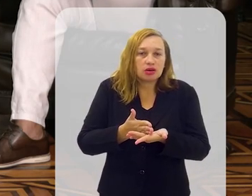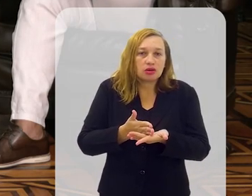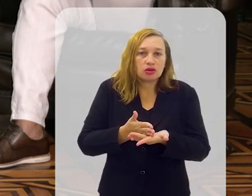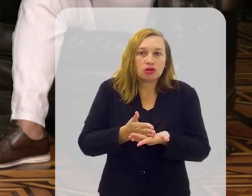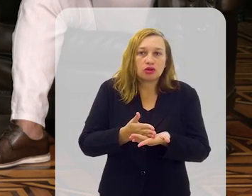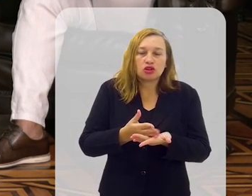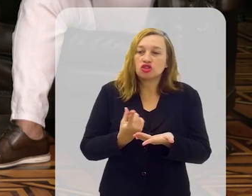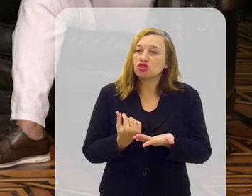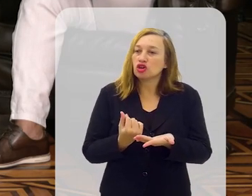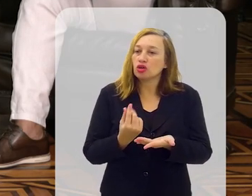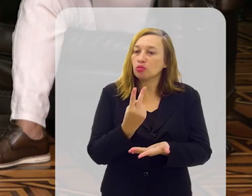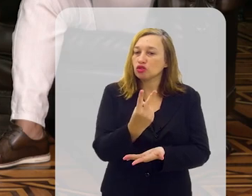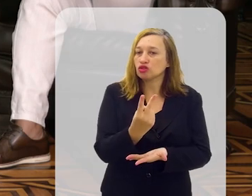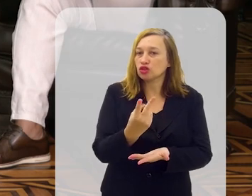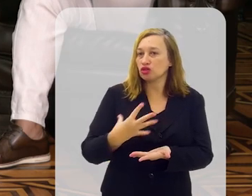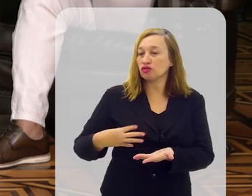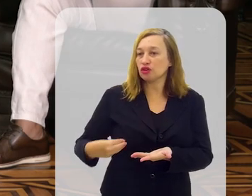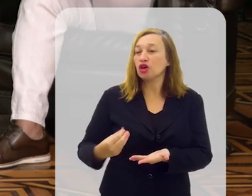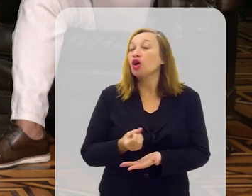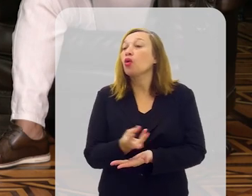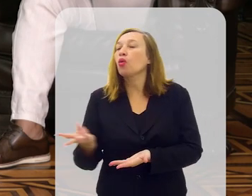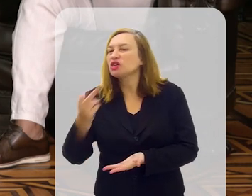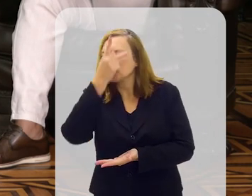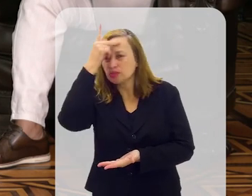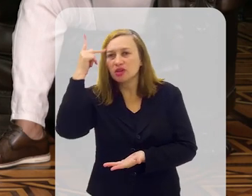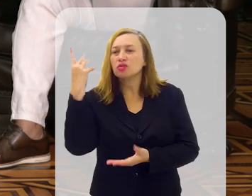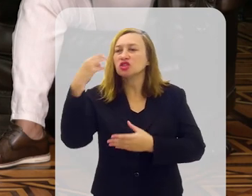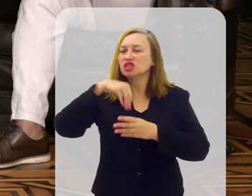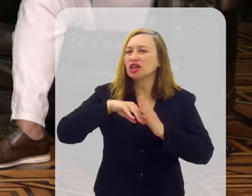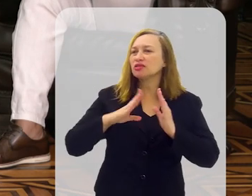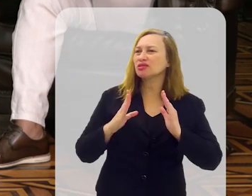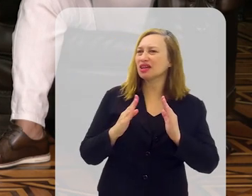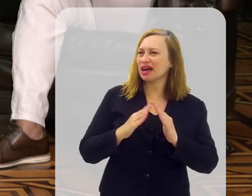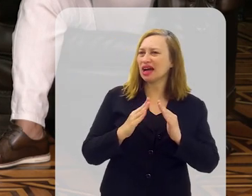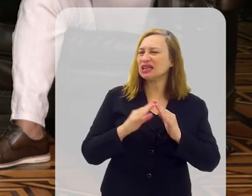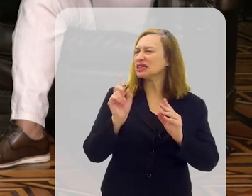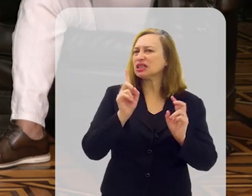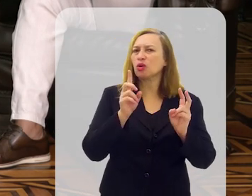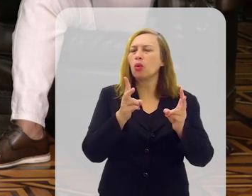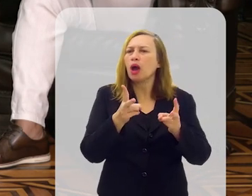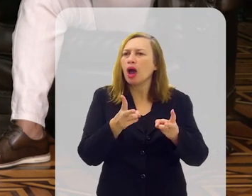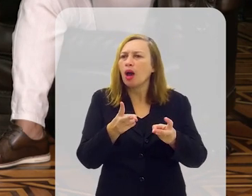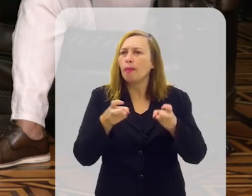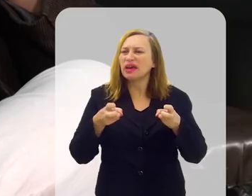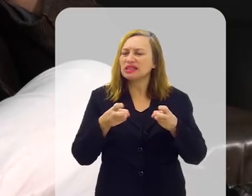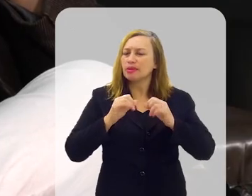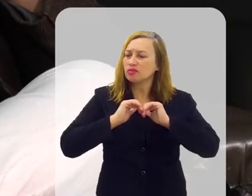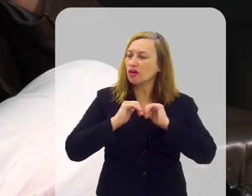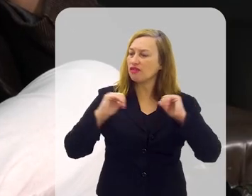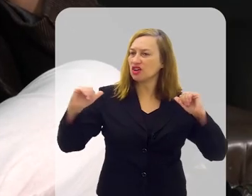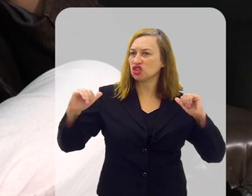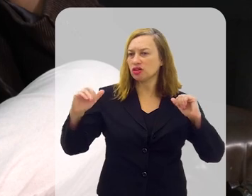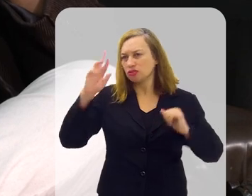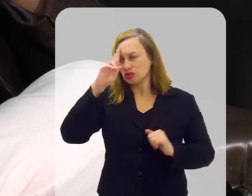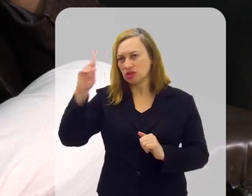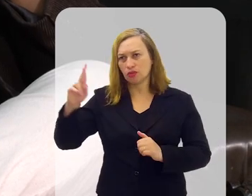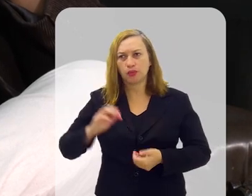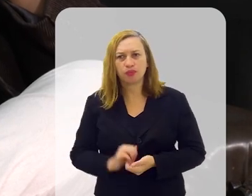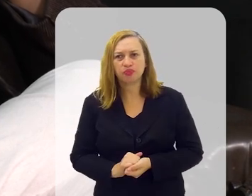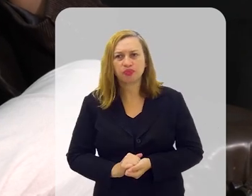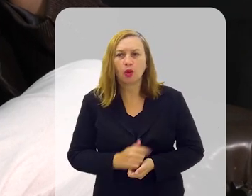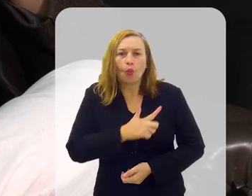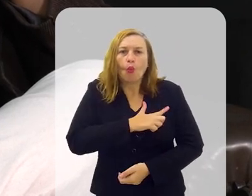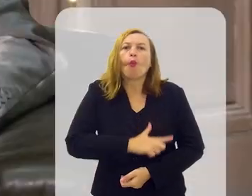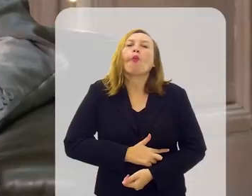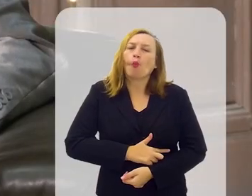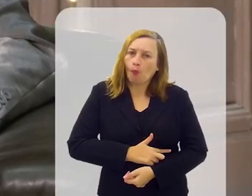eles. Quantas pessoas dentro da casa do Senhor que estava aqui falando agora que ainda não perceberam que estão distantes, não perceberam.